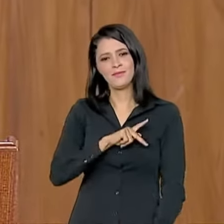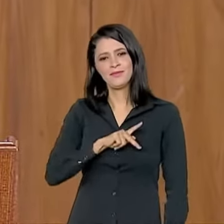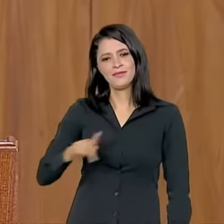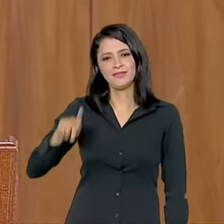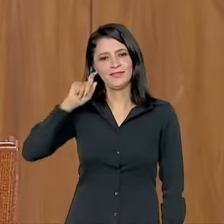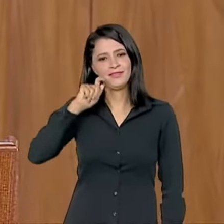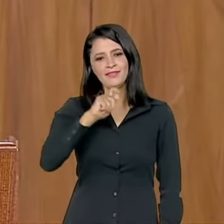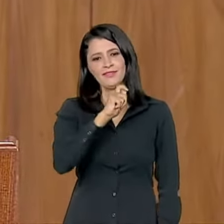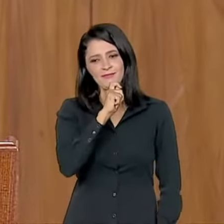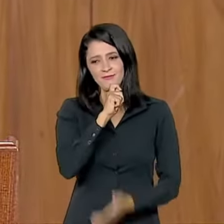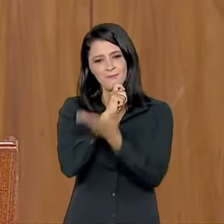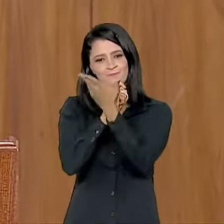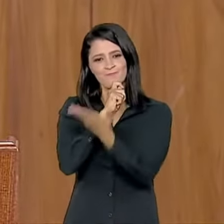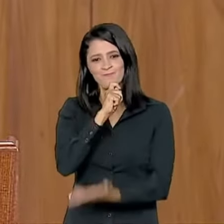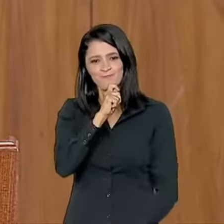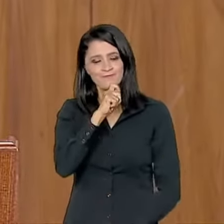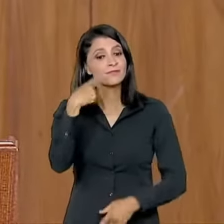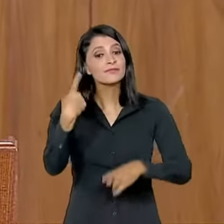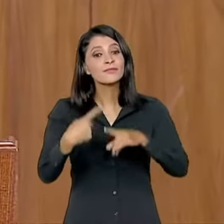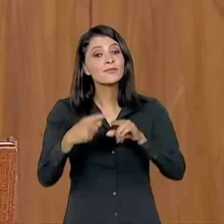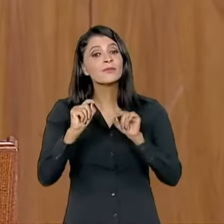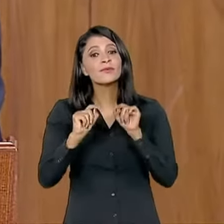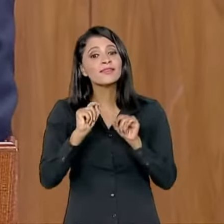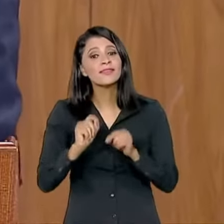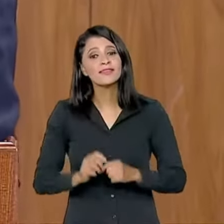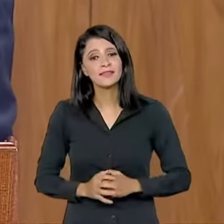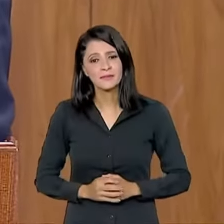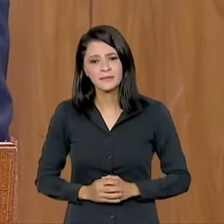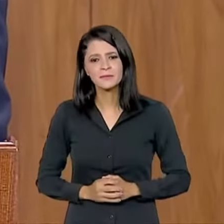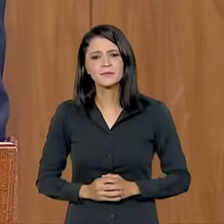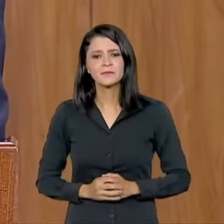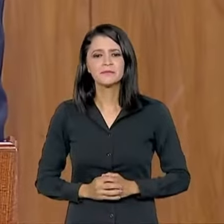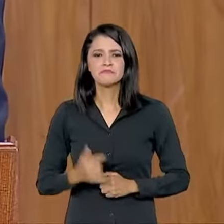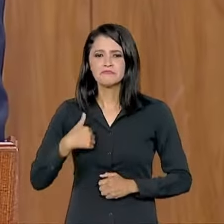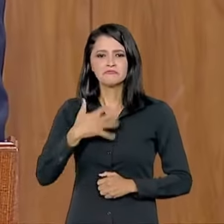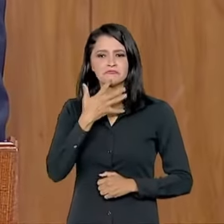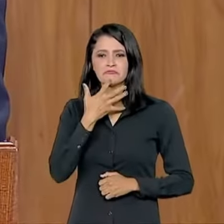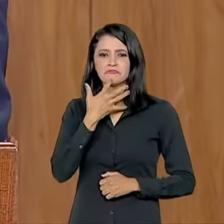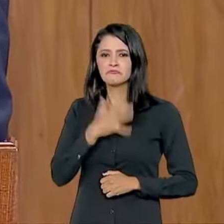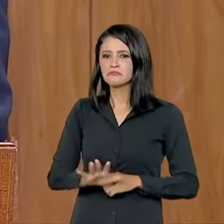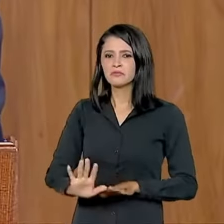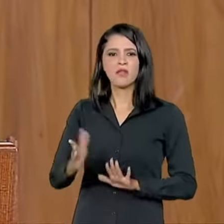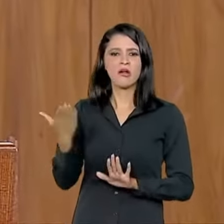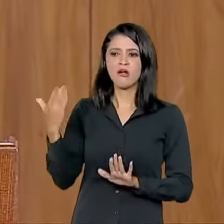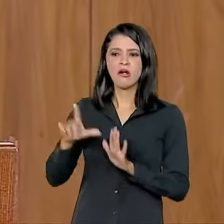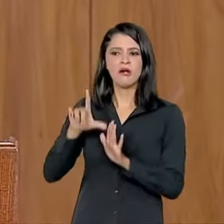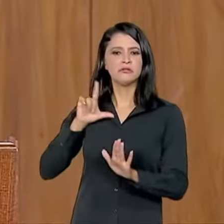Macron, porque não o conhecia,